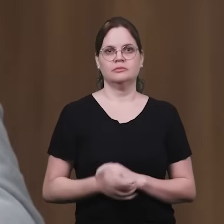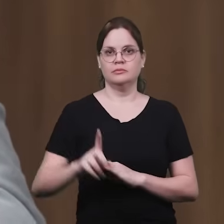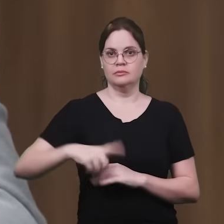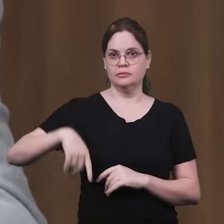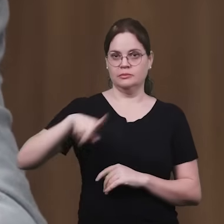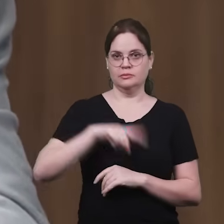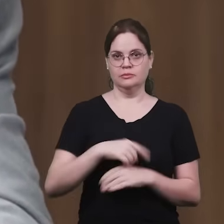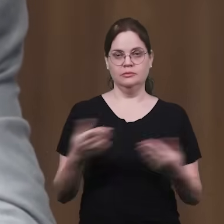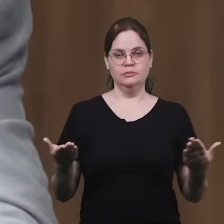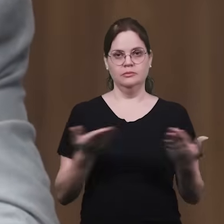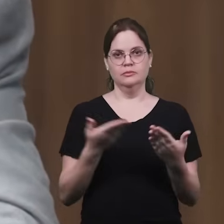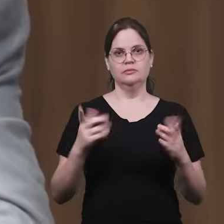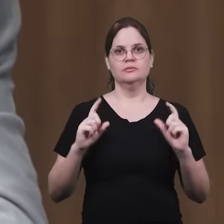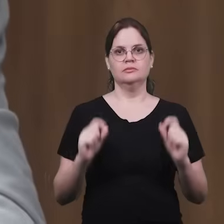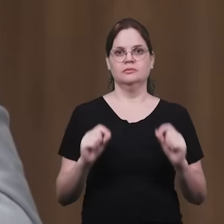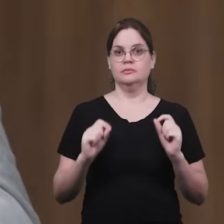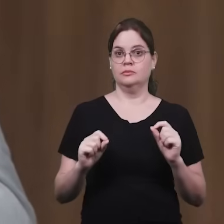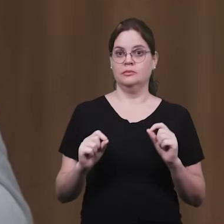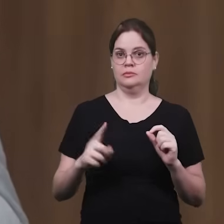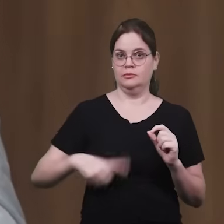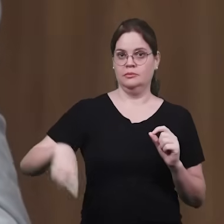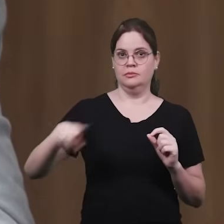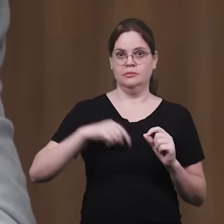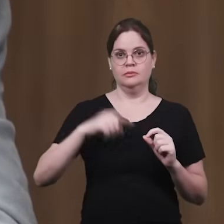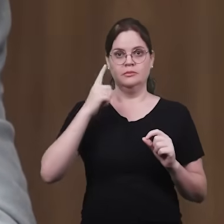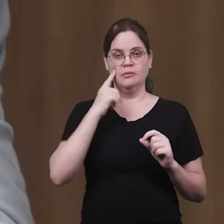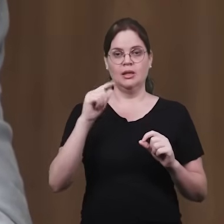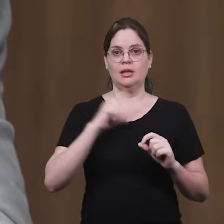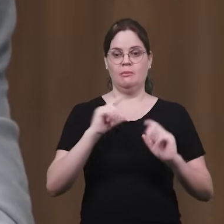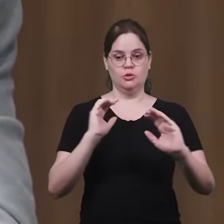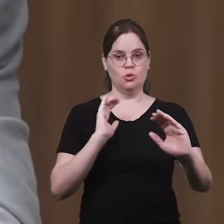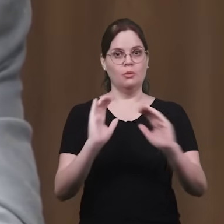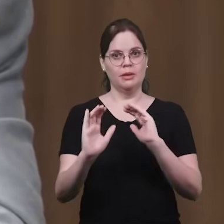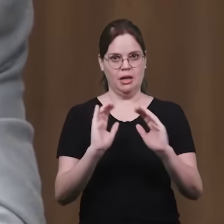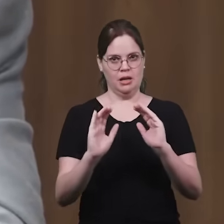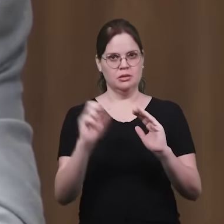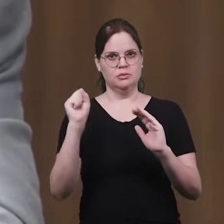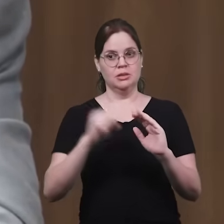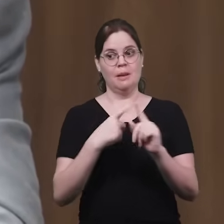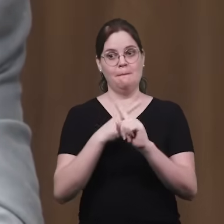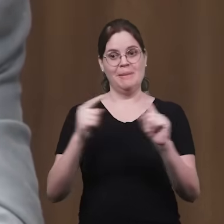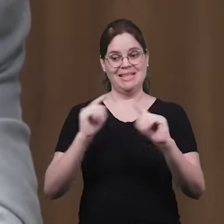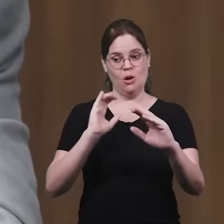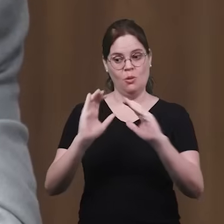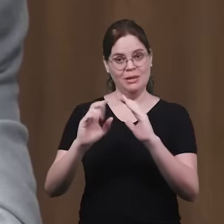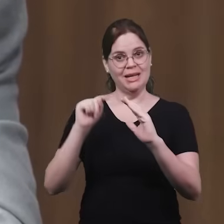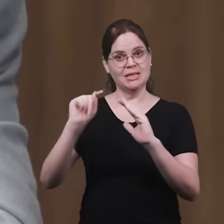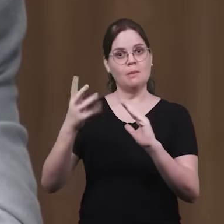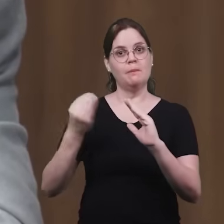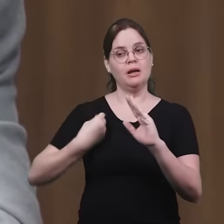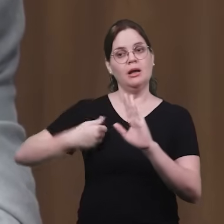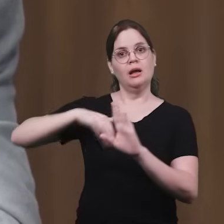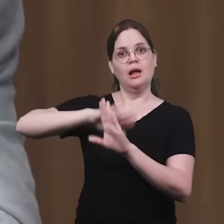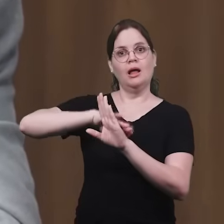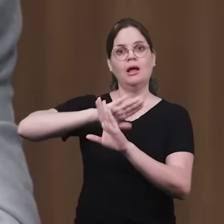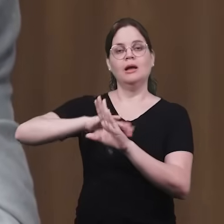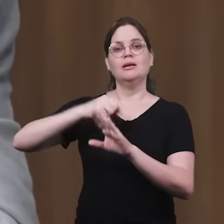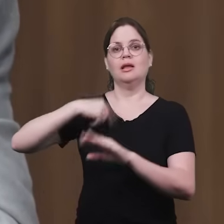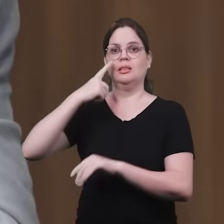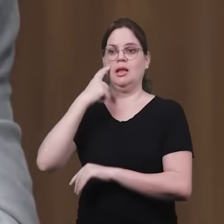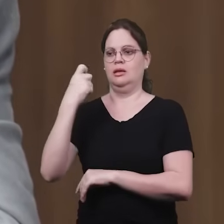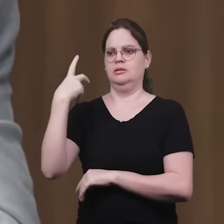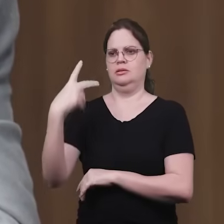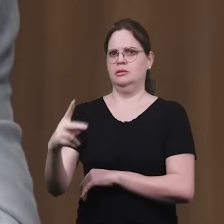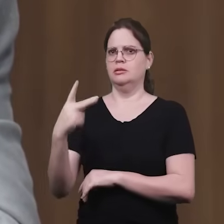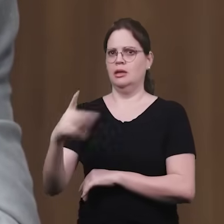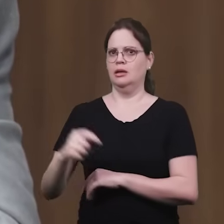que nós hoje somos alvos de uma comunicação interessada. Não se